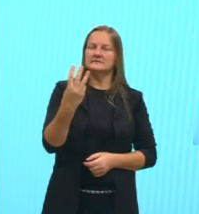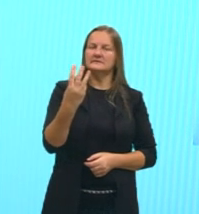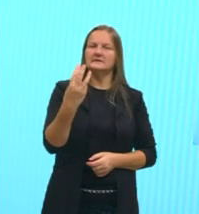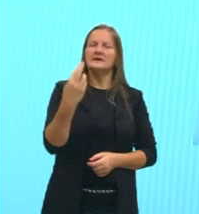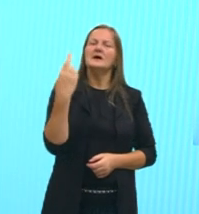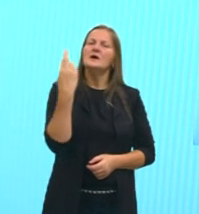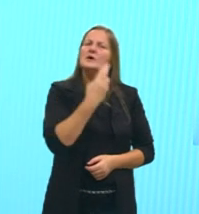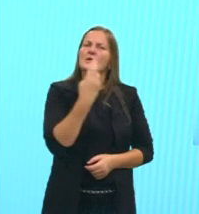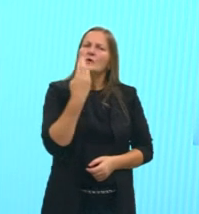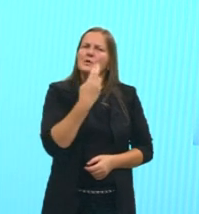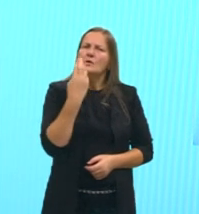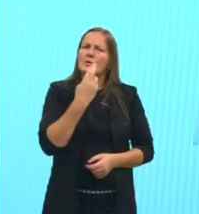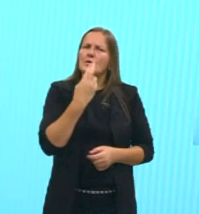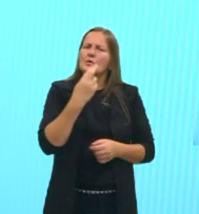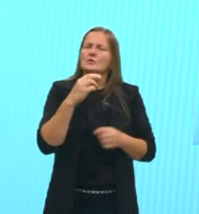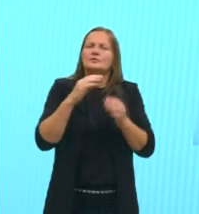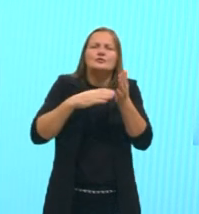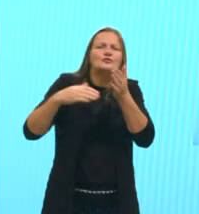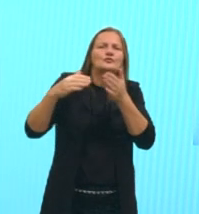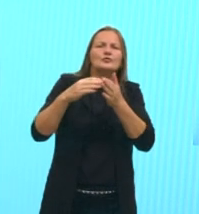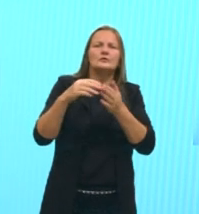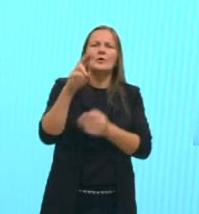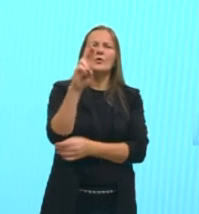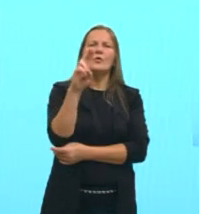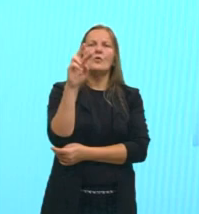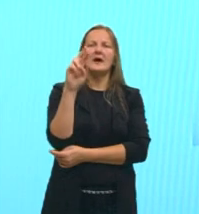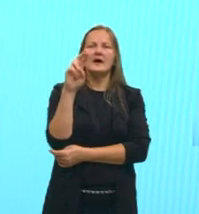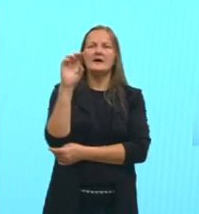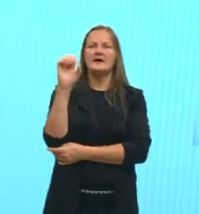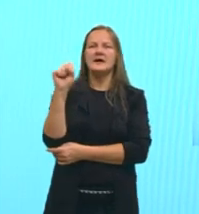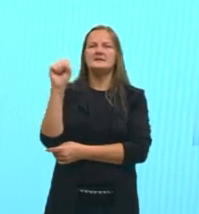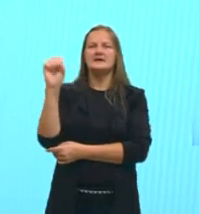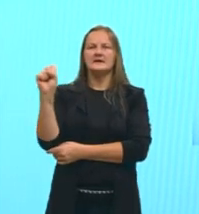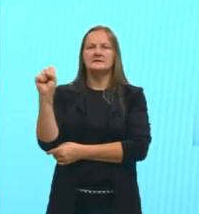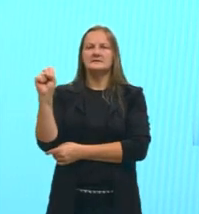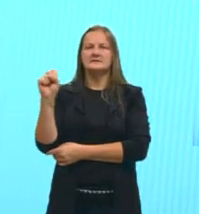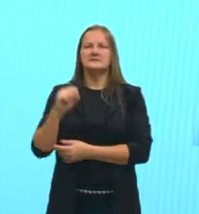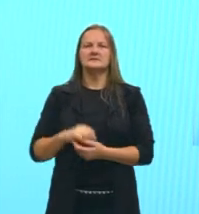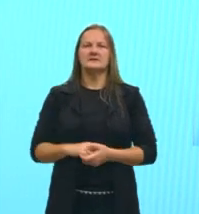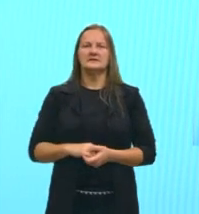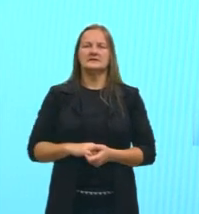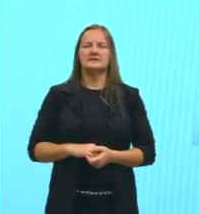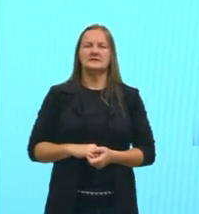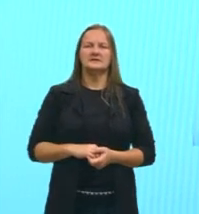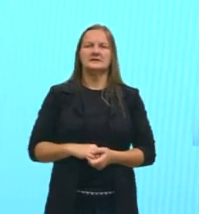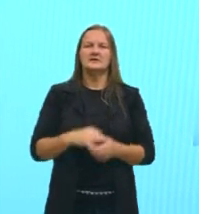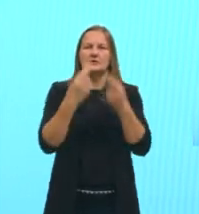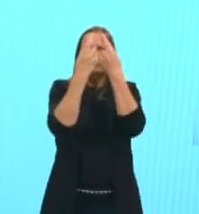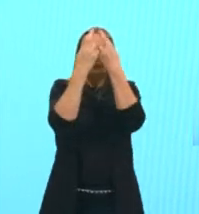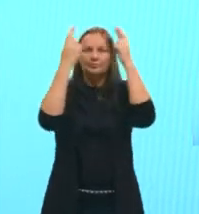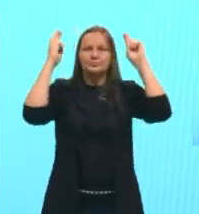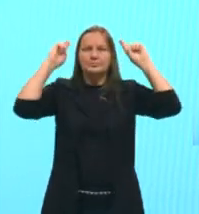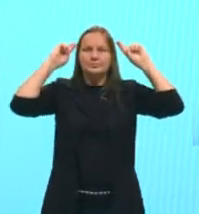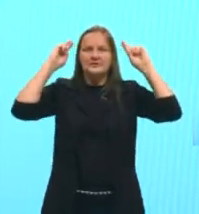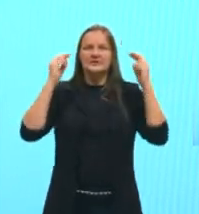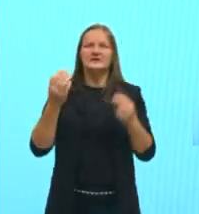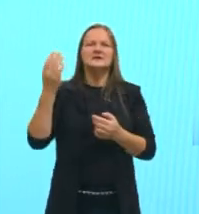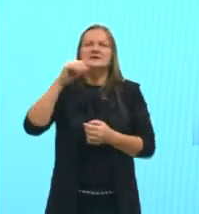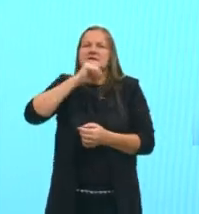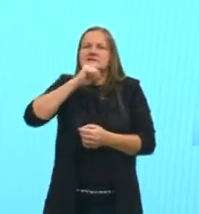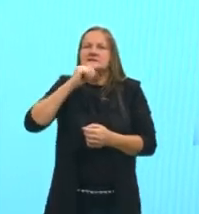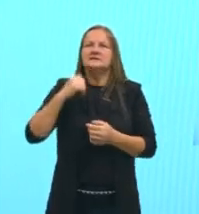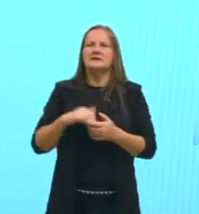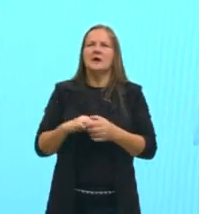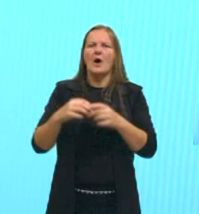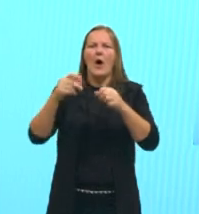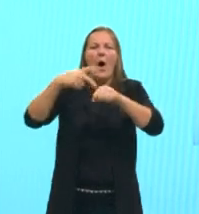socialistas soviéticas a famosa é uso né a Farmácia União Soviética tá Então olha que eu mostra